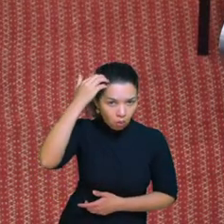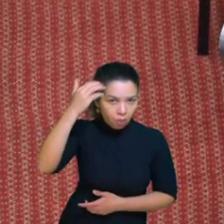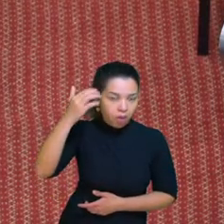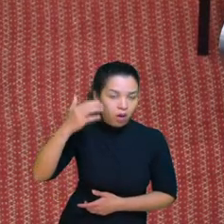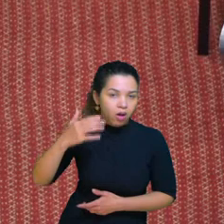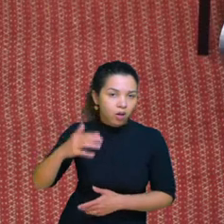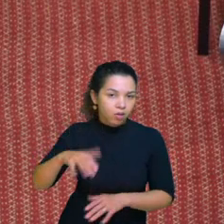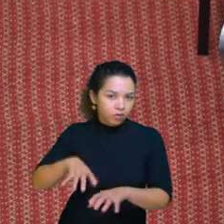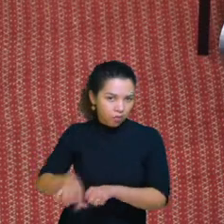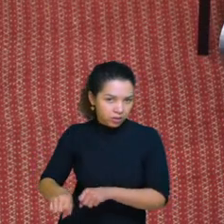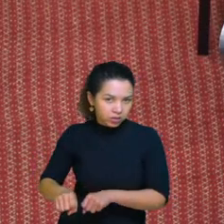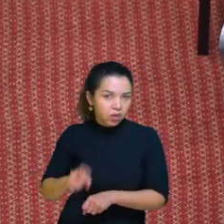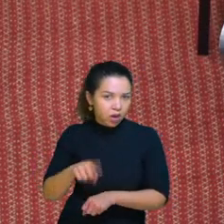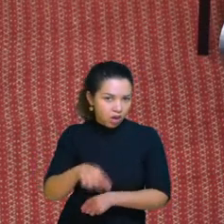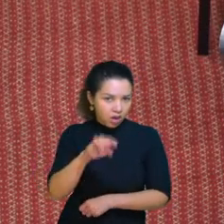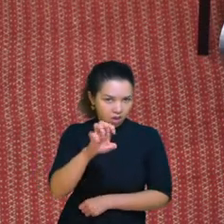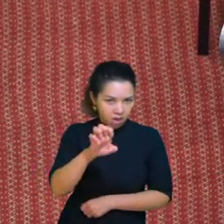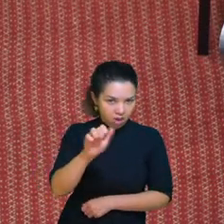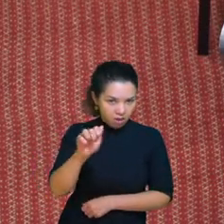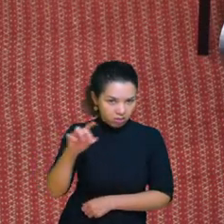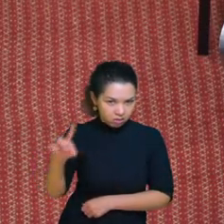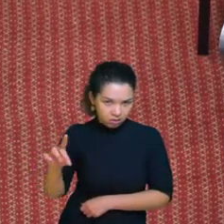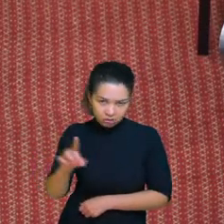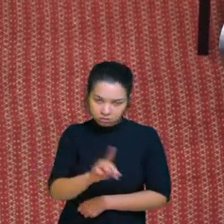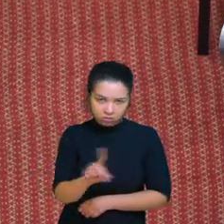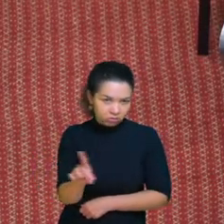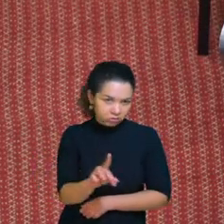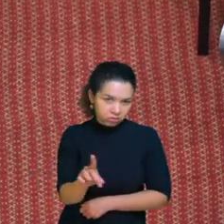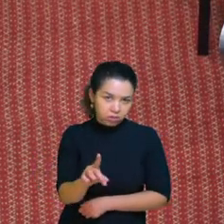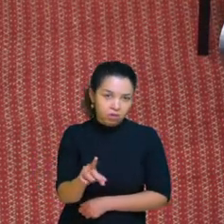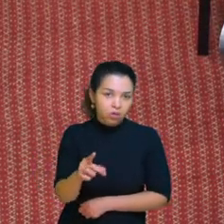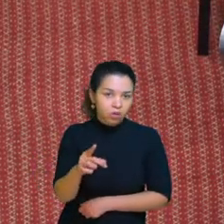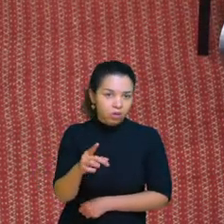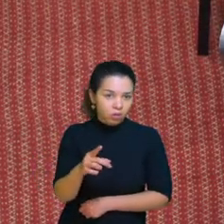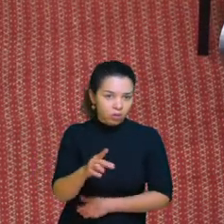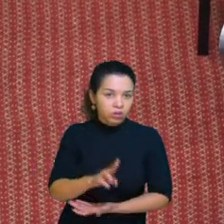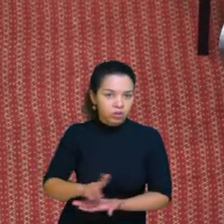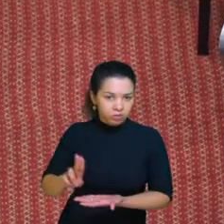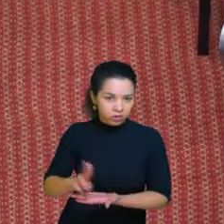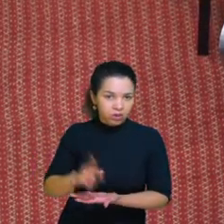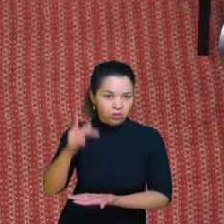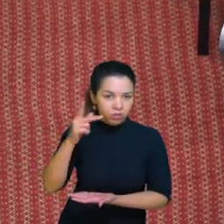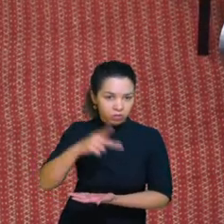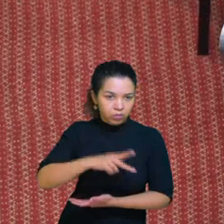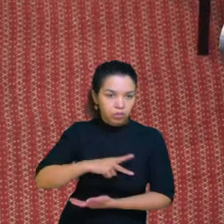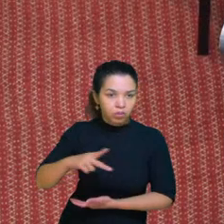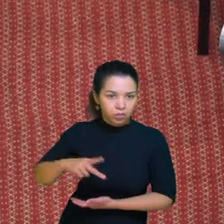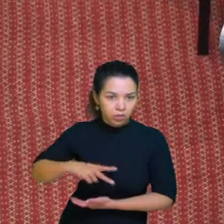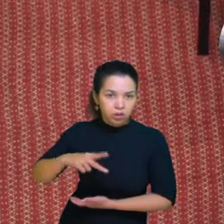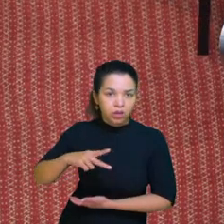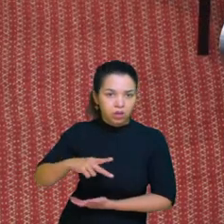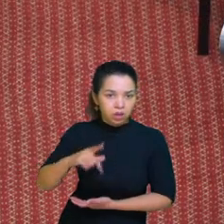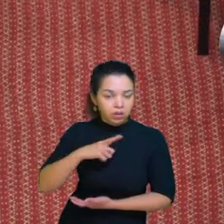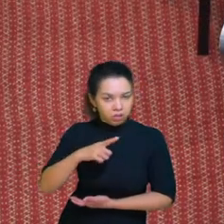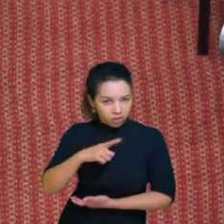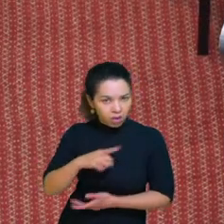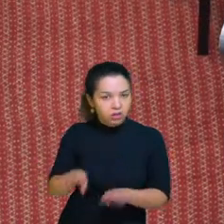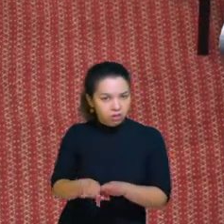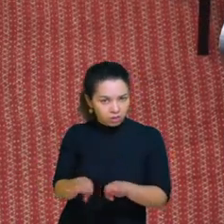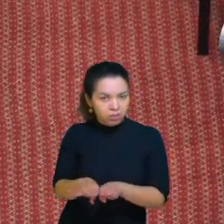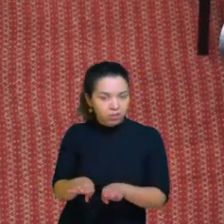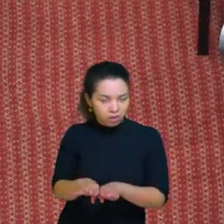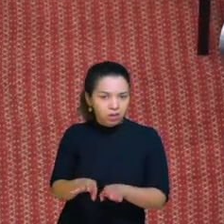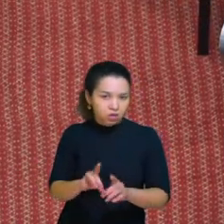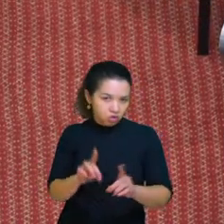é da do ensino EAD não porque até as nossas universidades públicas aqui oferecem também essa modalidade né de educação Então eu